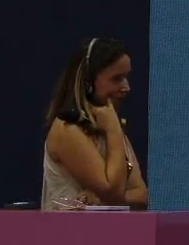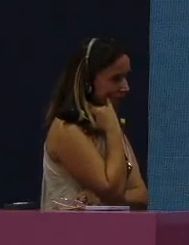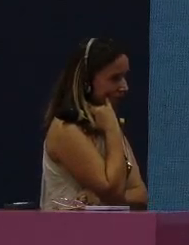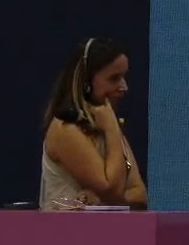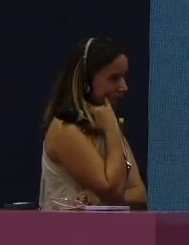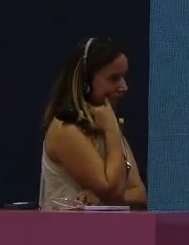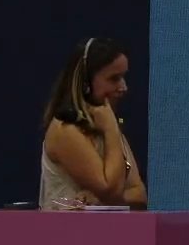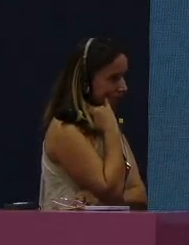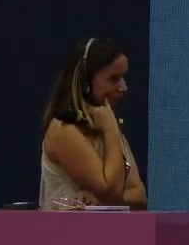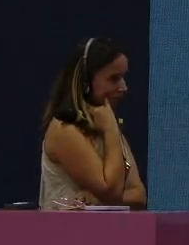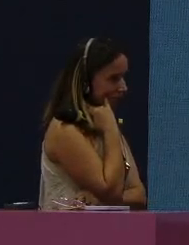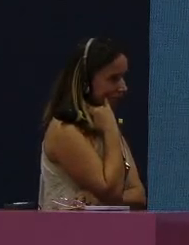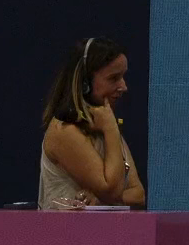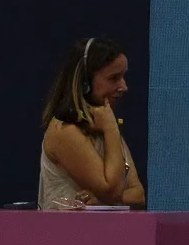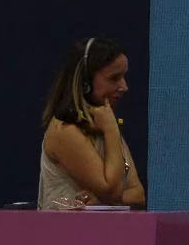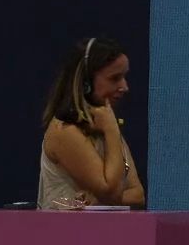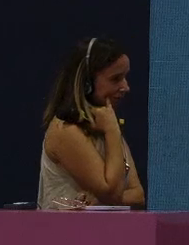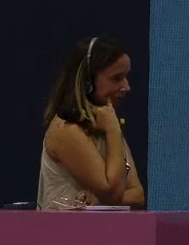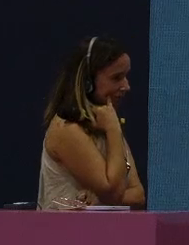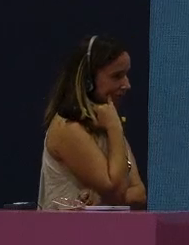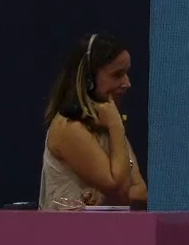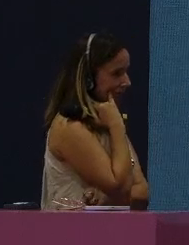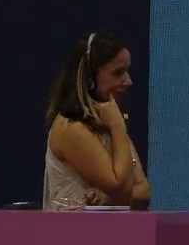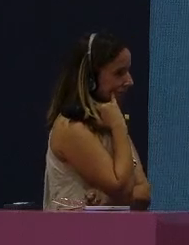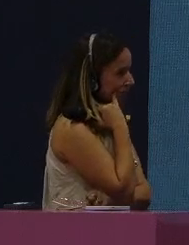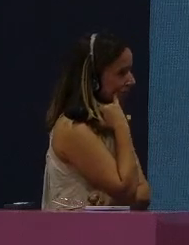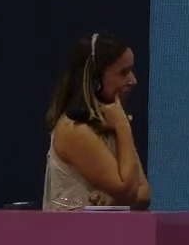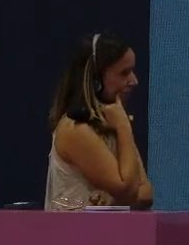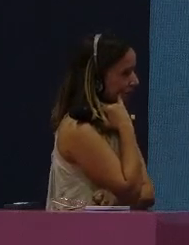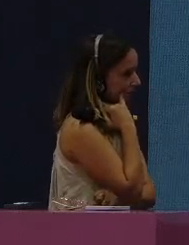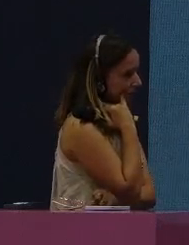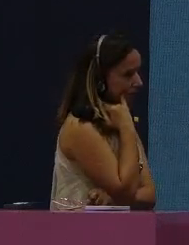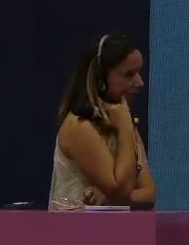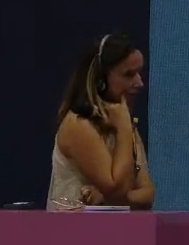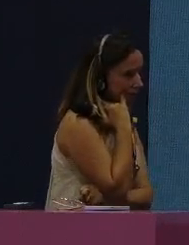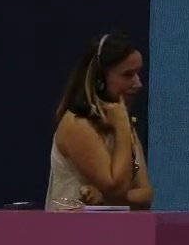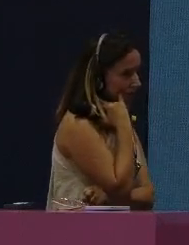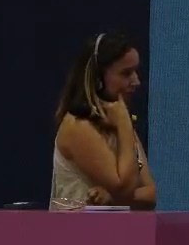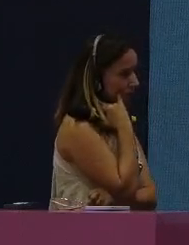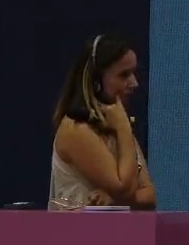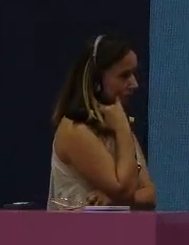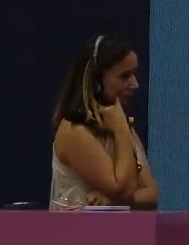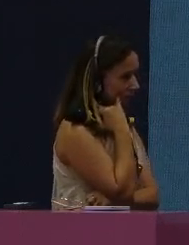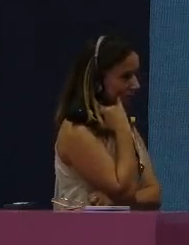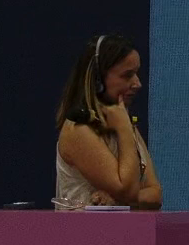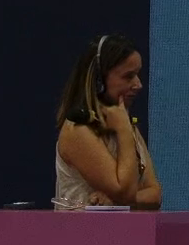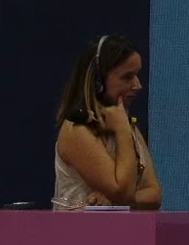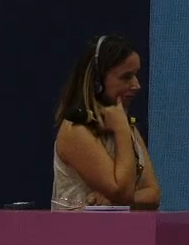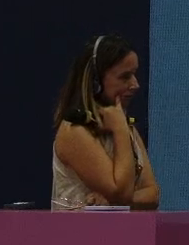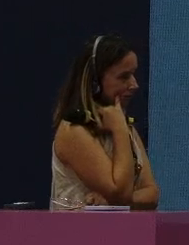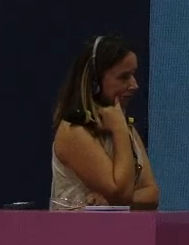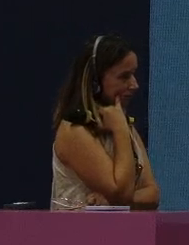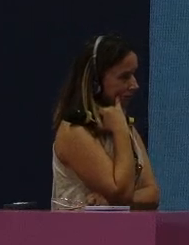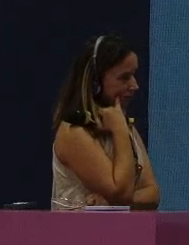naquele sistema interligado, o INS é quem dá o aval. E aí parte da autorização para uma empresa